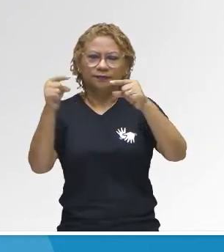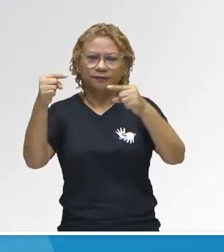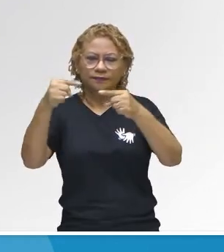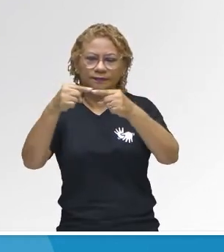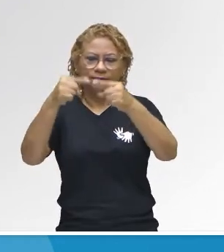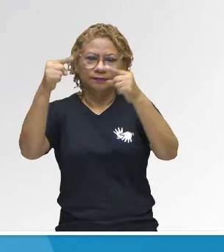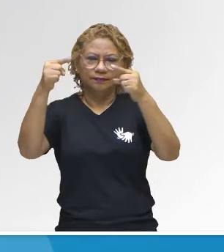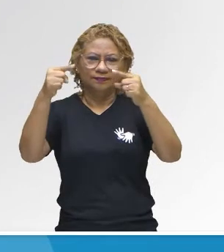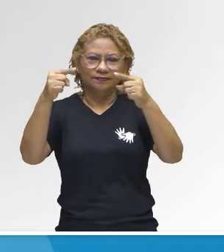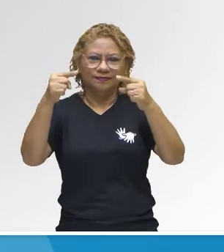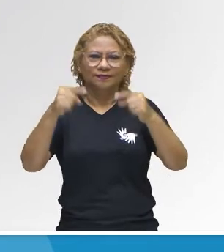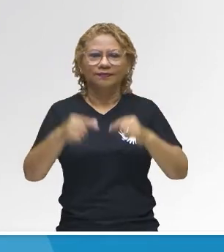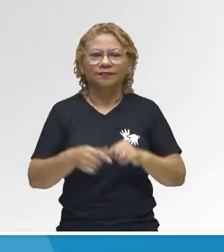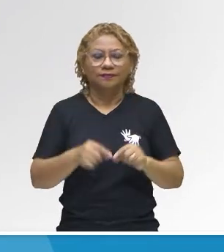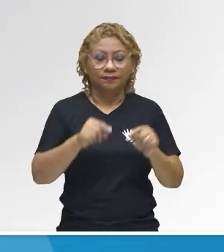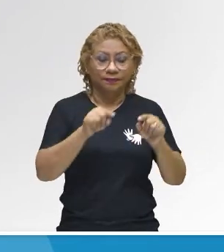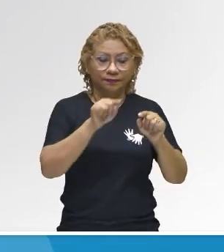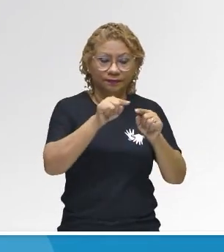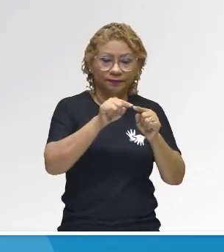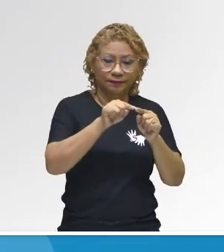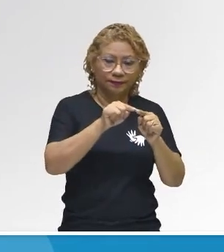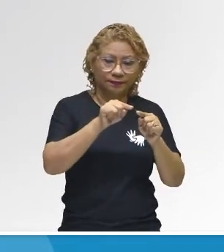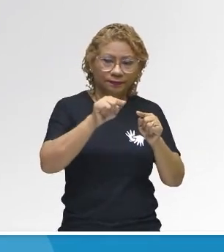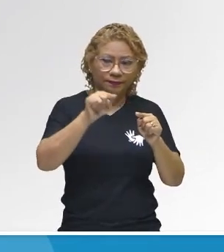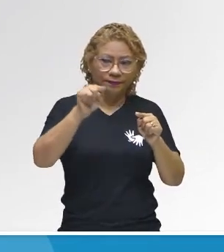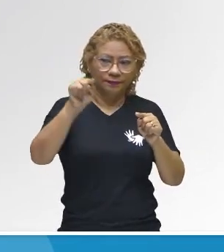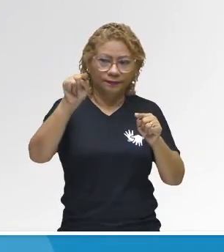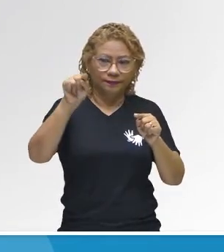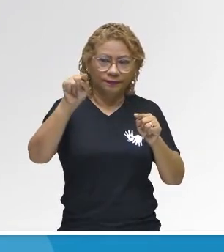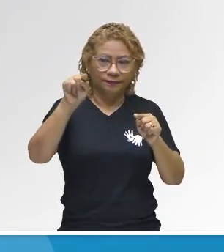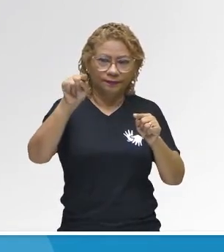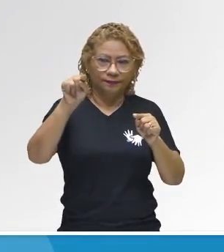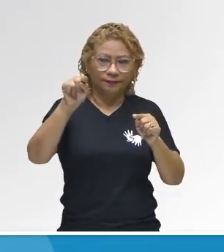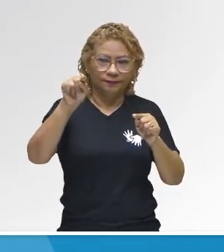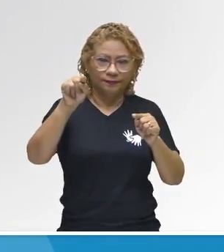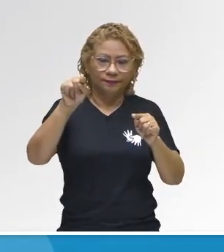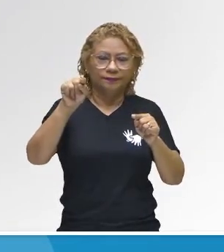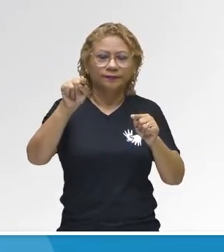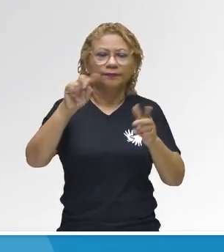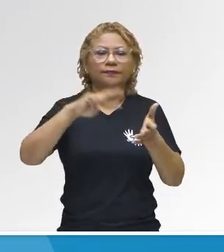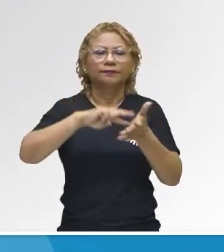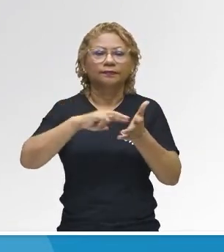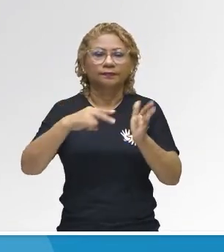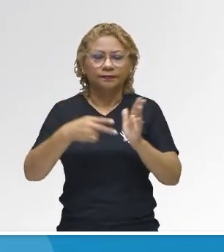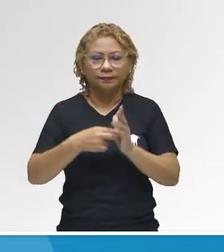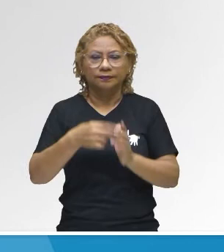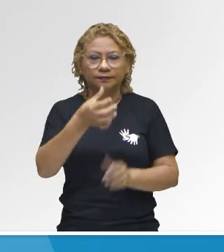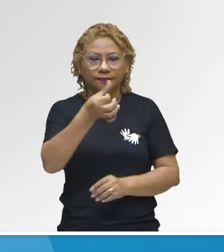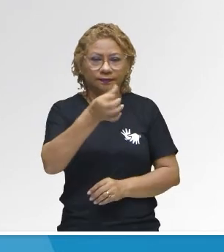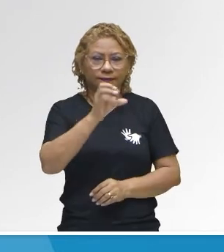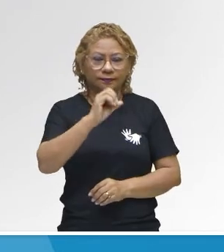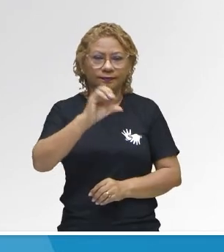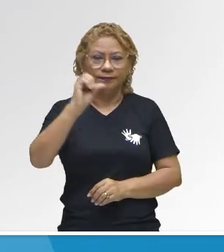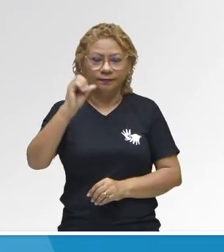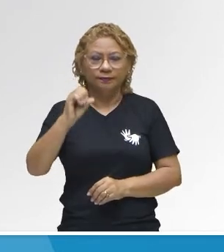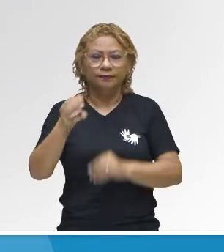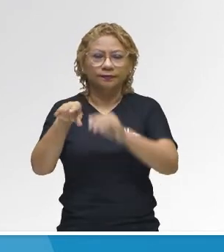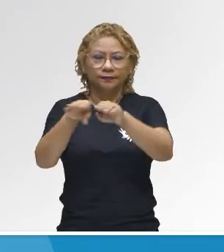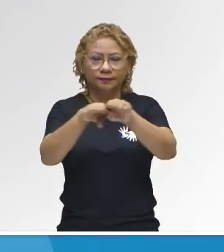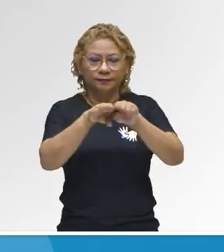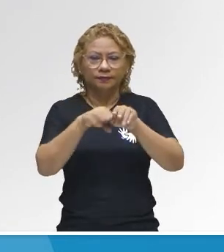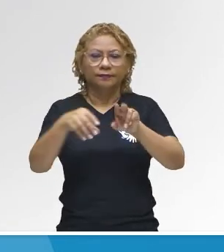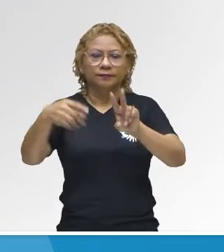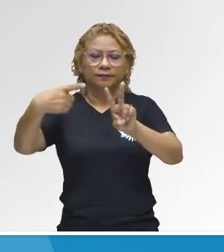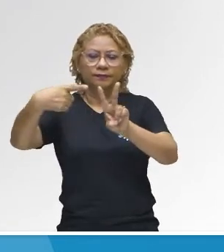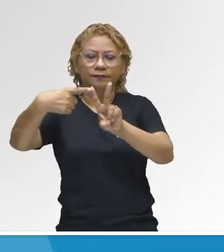raiz quadrada de 3, o que significa que a tangente de 60 graus é igual a raiz quadrada